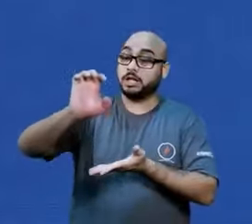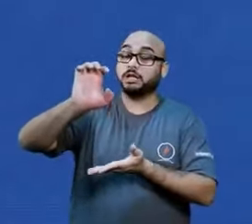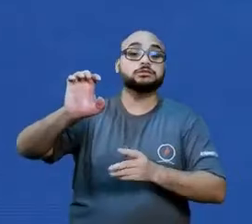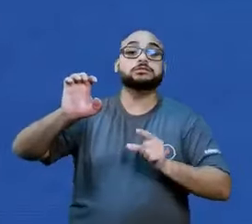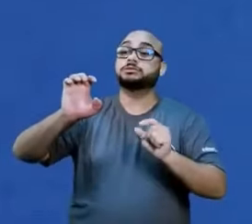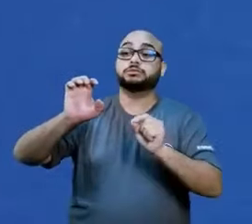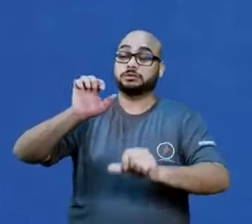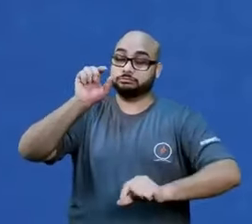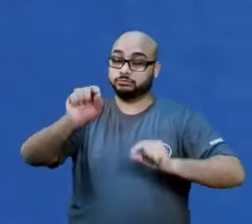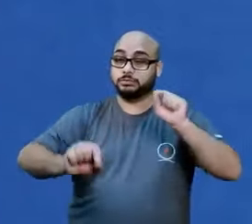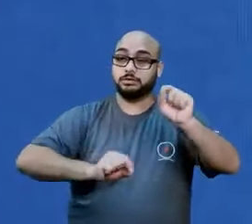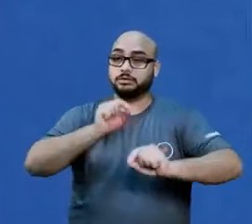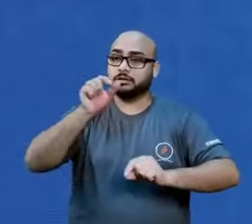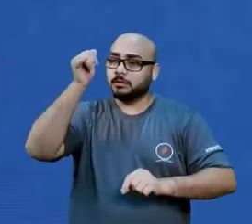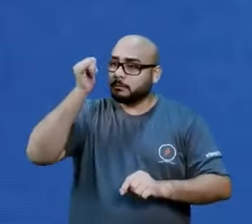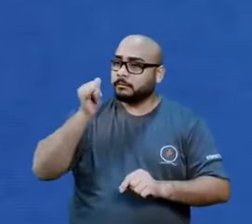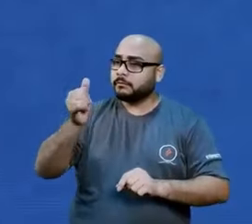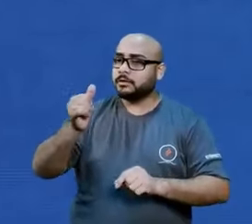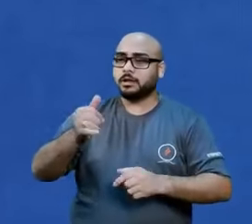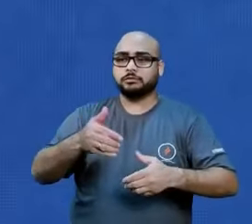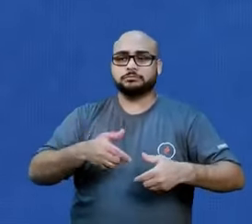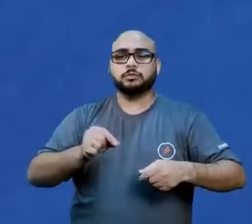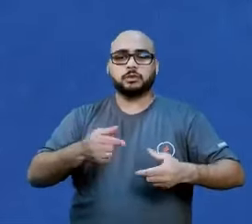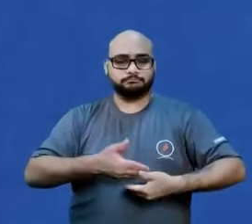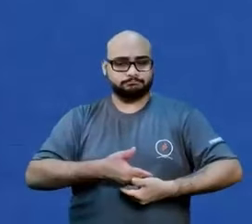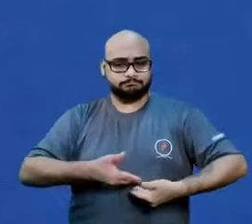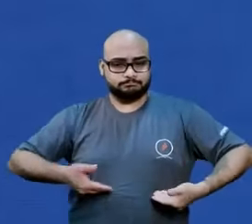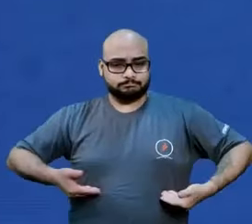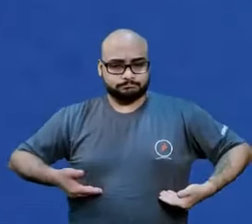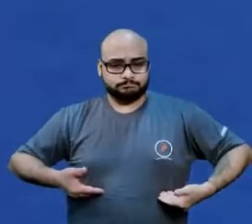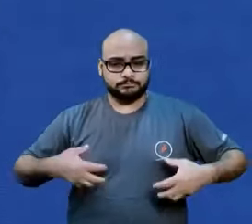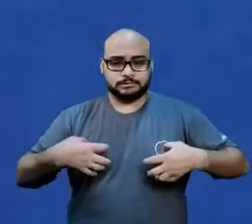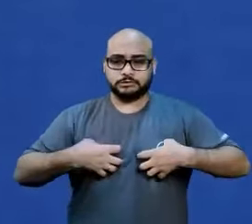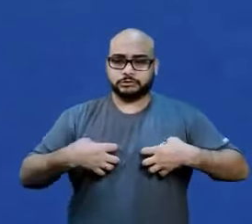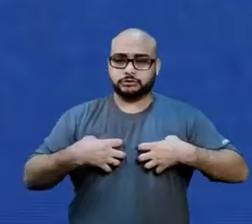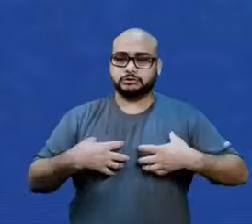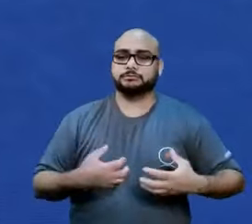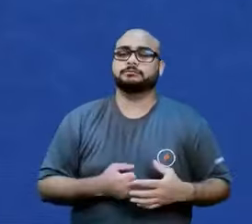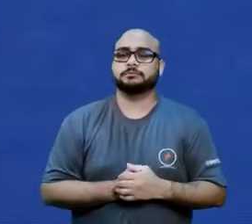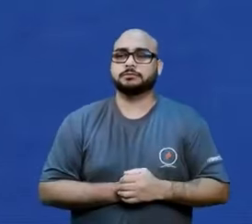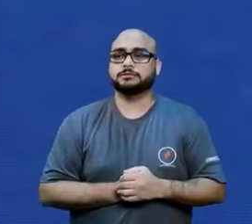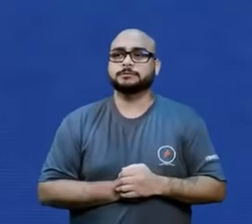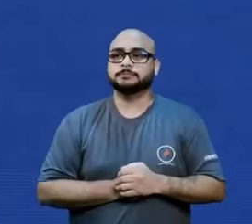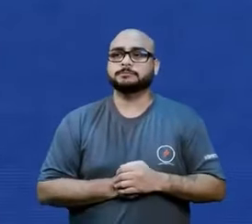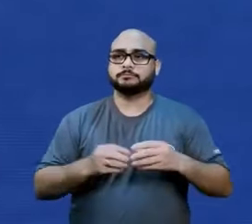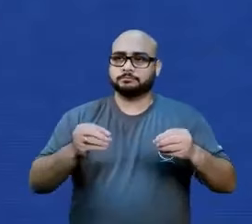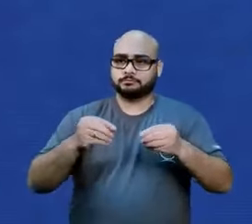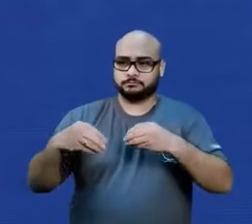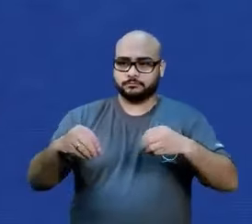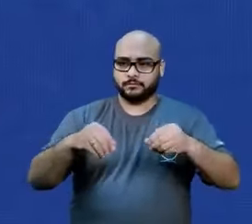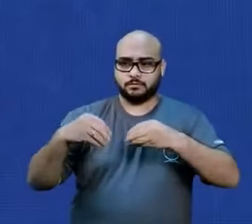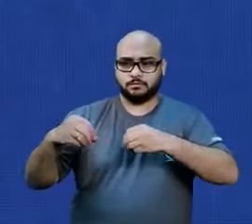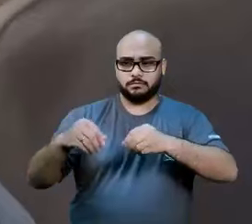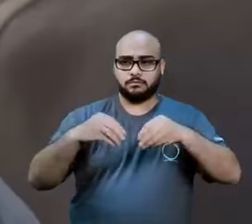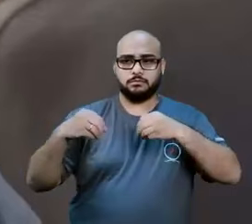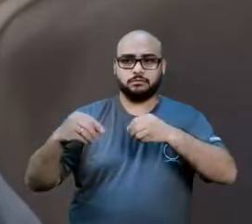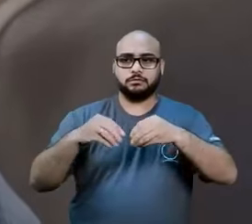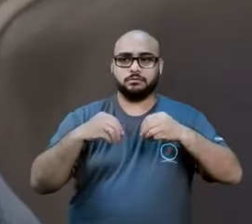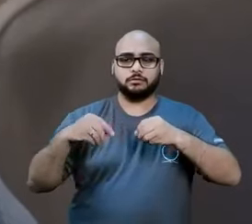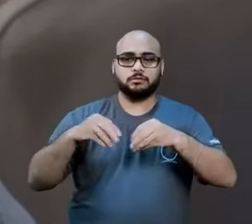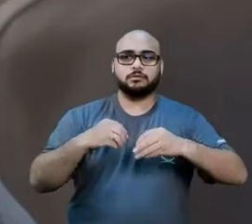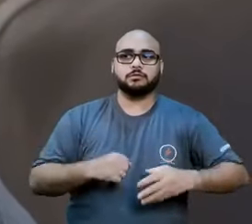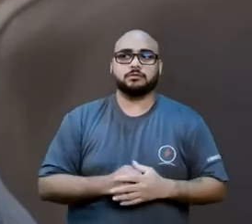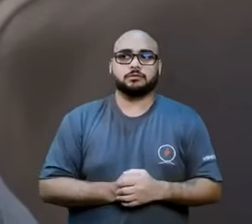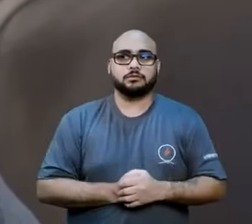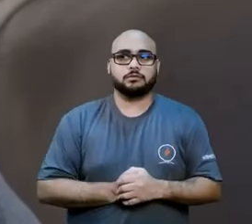a Terra Deus Manda ele ir para uma caverna junto ao Ribeiro e ele manda Olha o que que Deus usa para